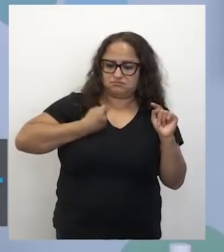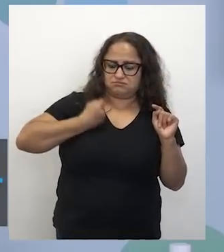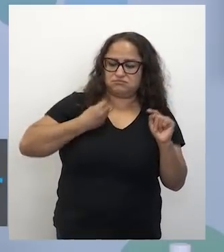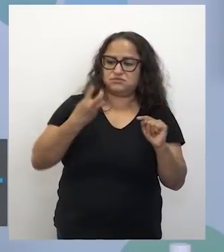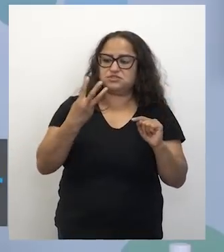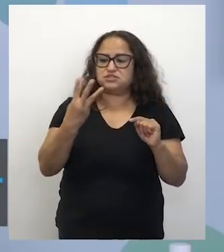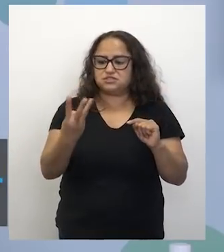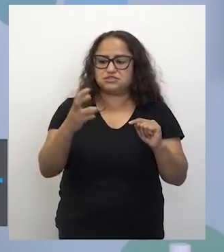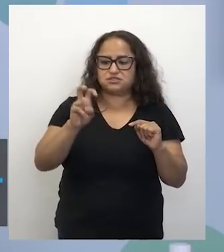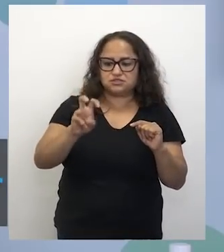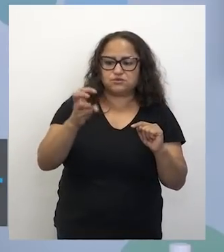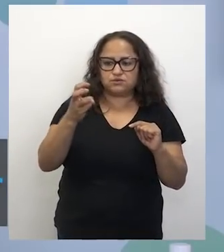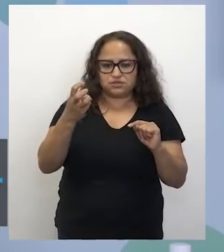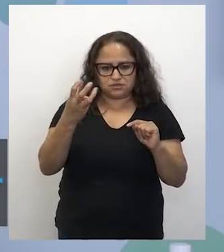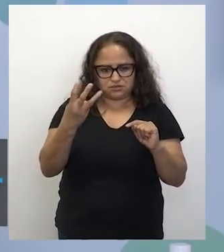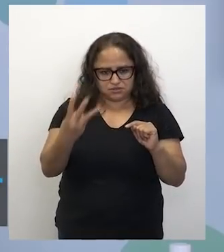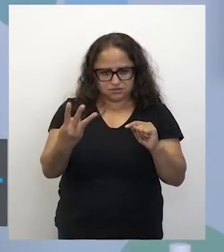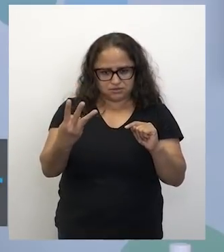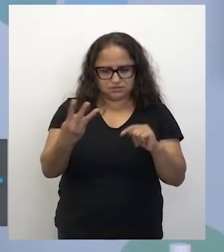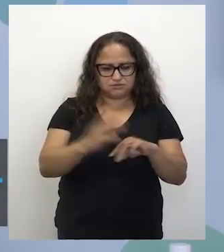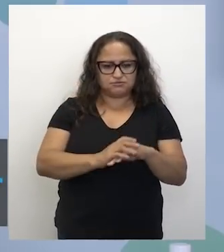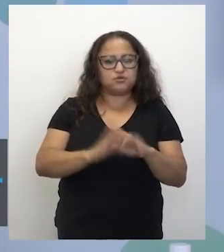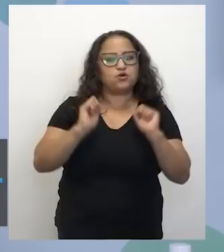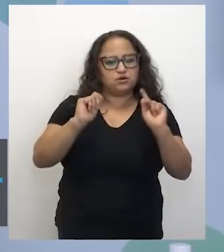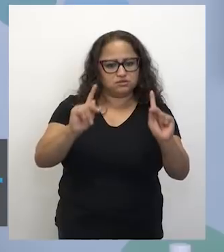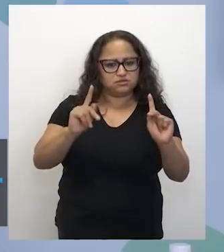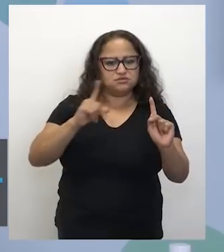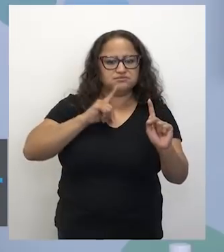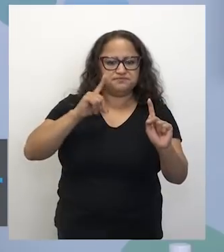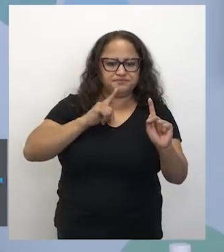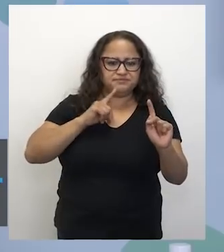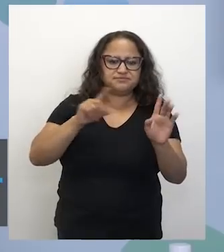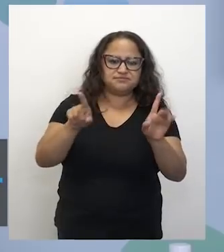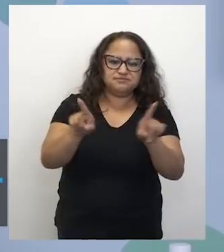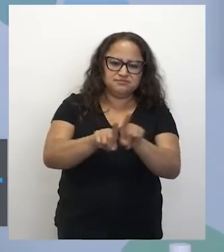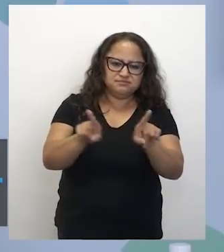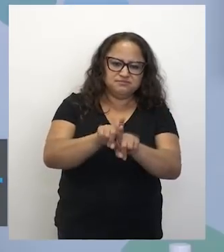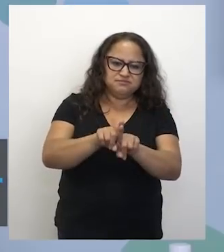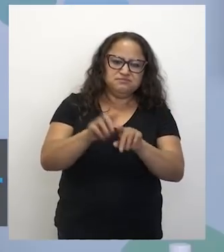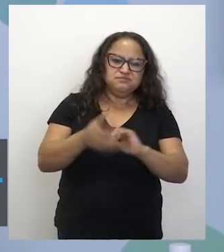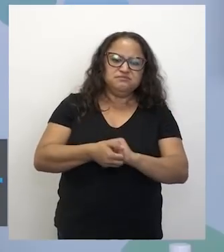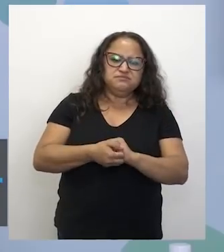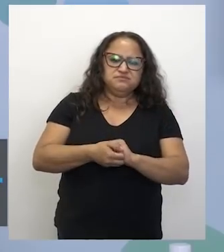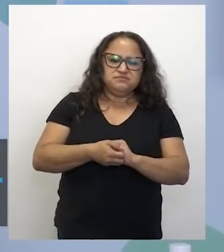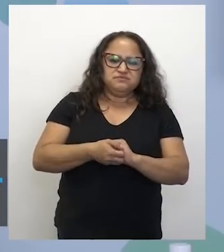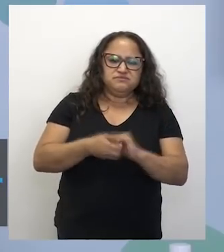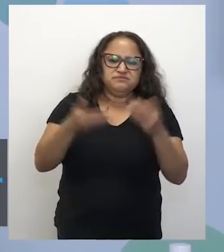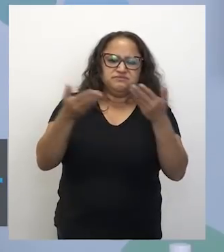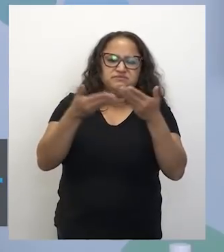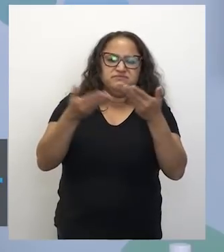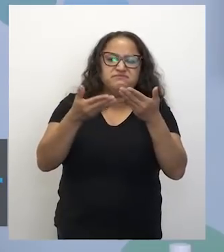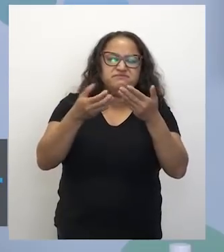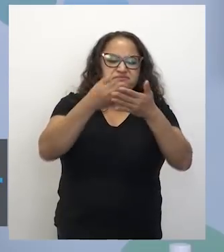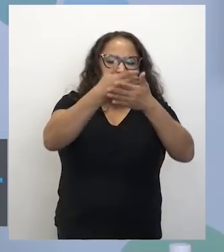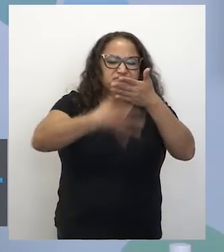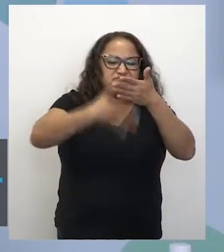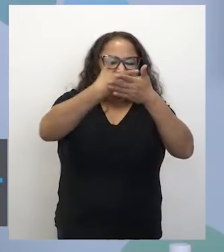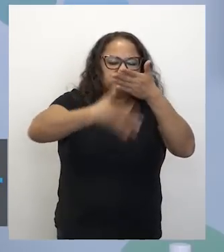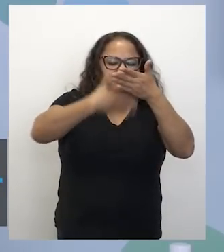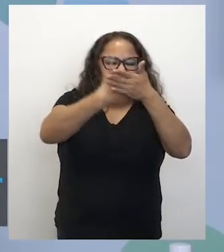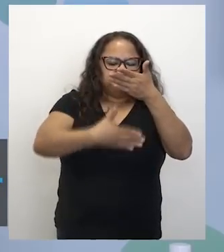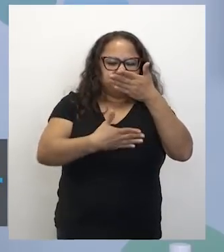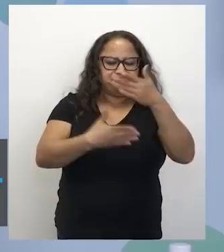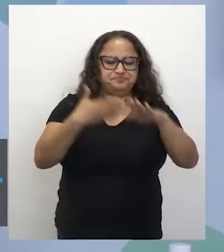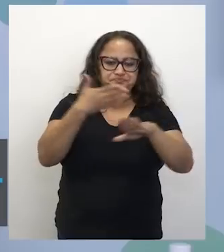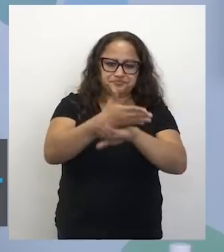de vocês. Né? A gente fez questão de, inclusive, colocar os créditos. E agora é a interação pelo chat. Né?